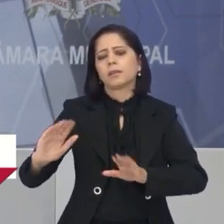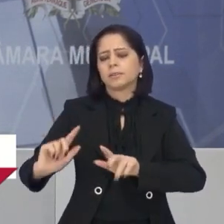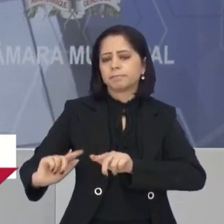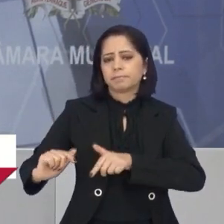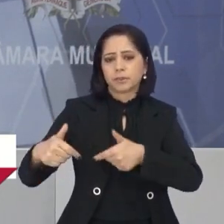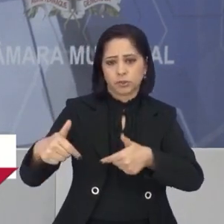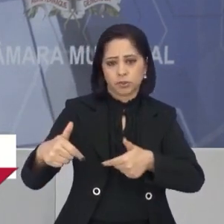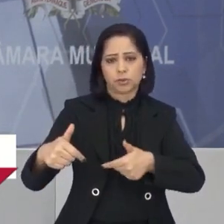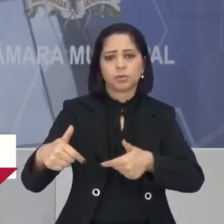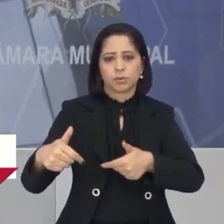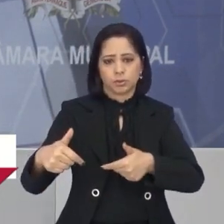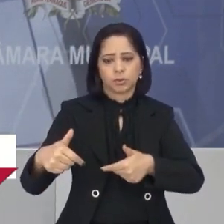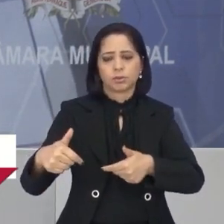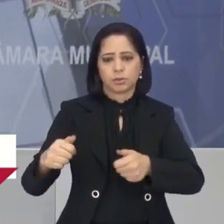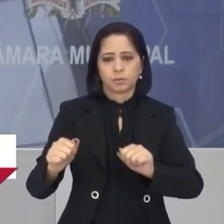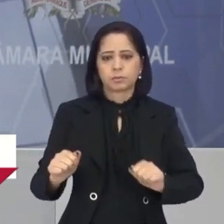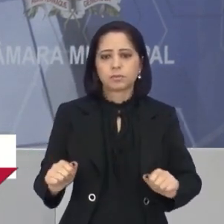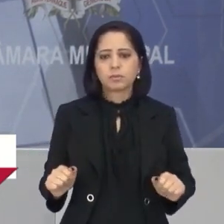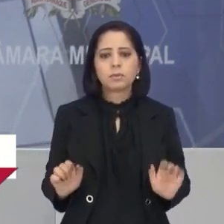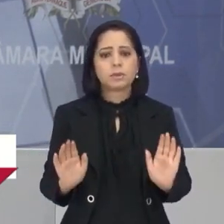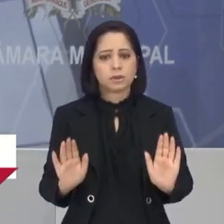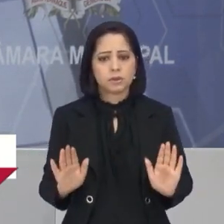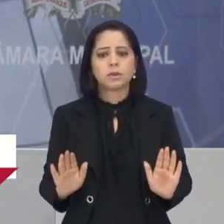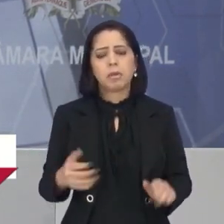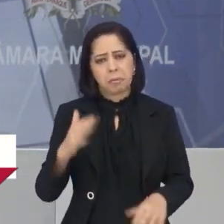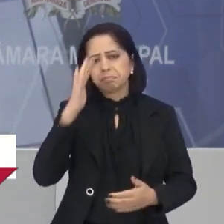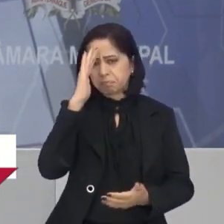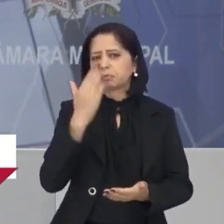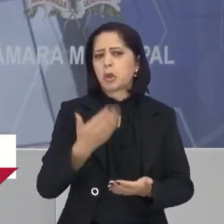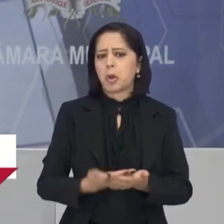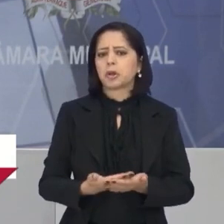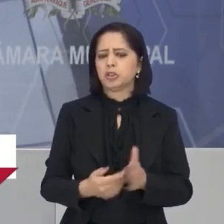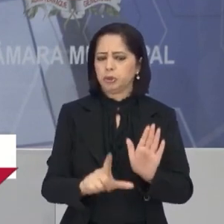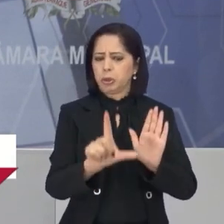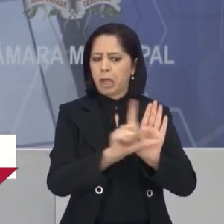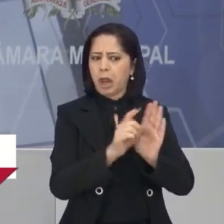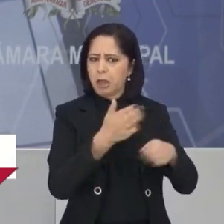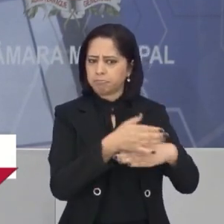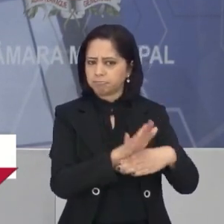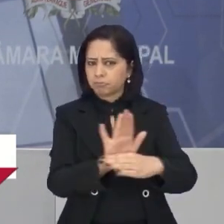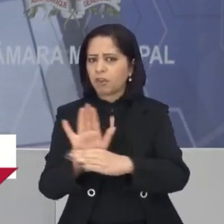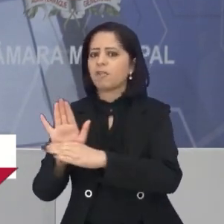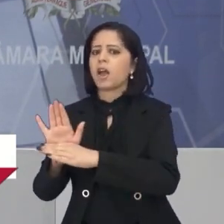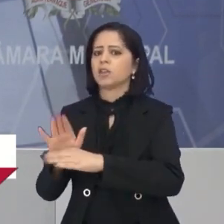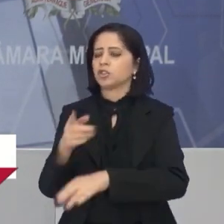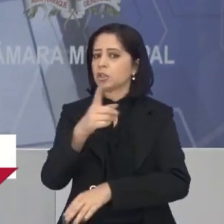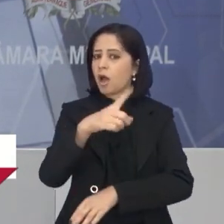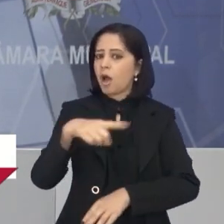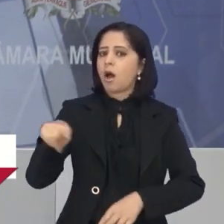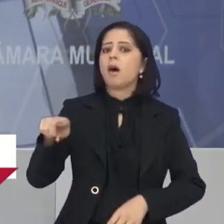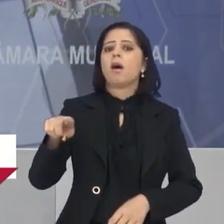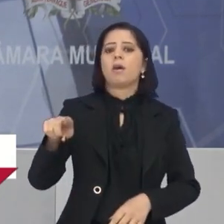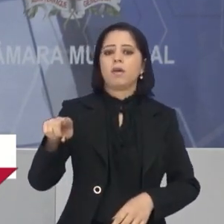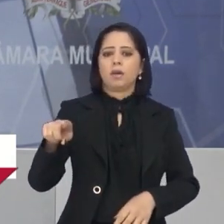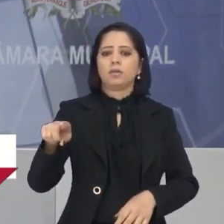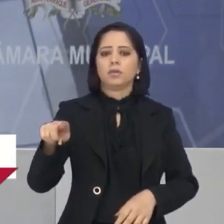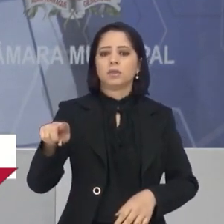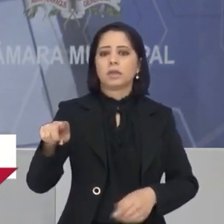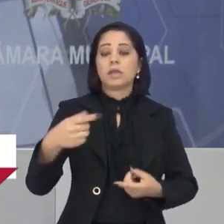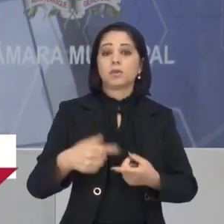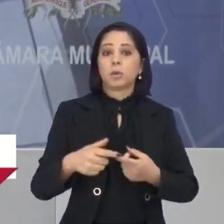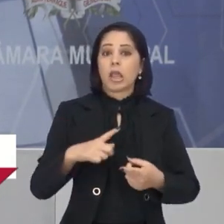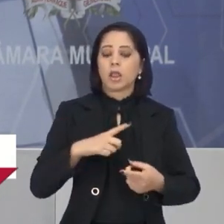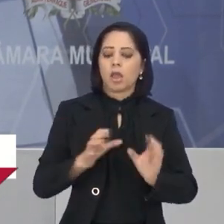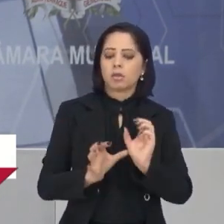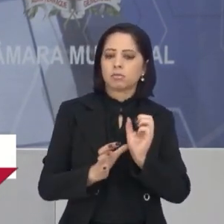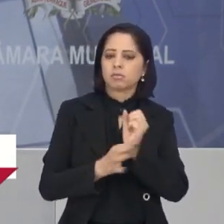procurou enquadrar melhor algumas situações então isso eu acredito que vai ajudar muito né num para criar um ambiente um pouco mais até de segurança jurídica